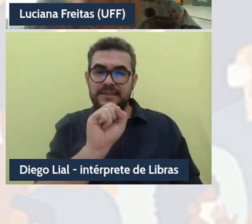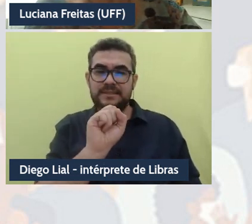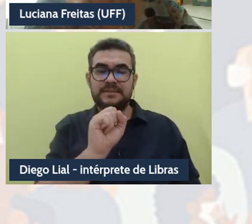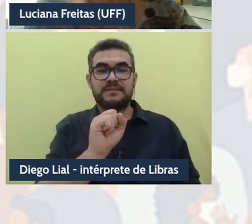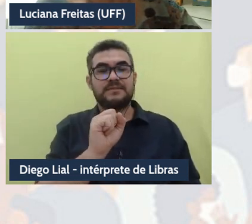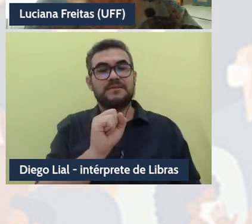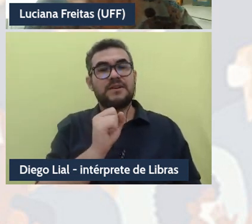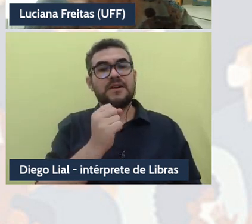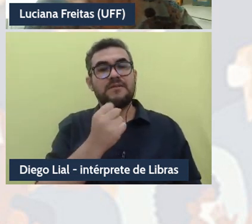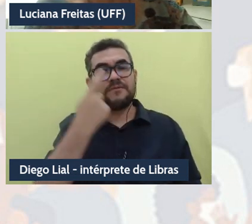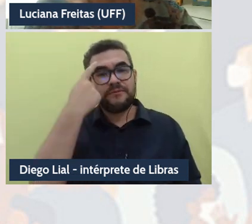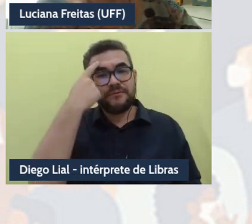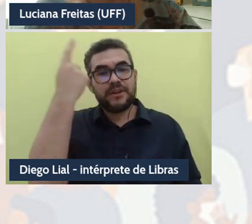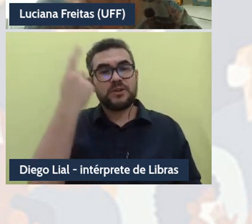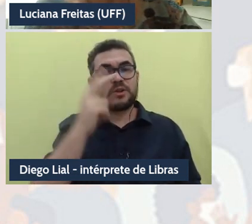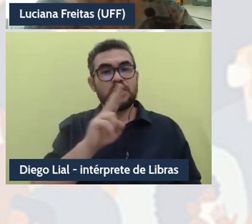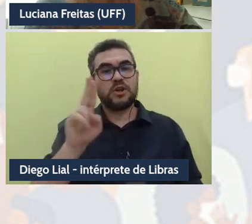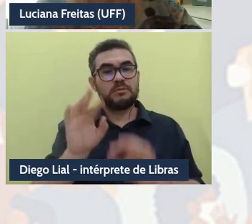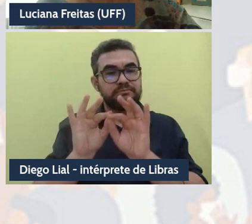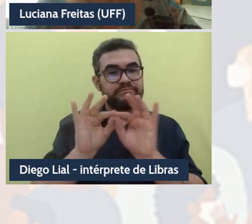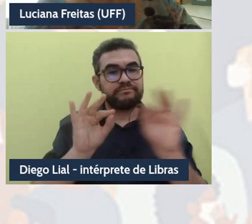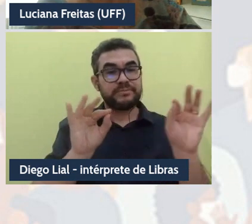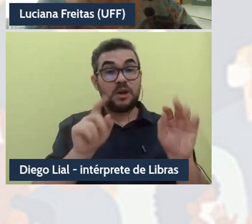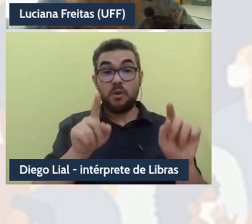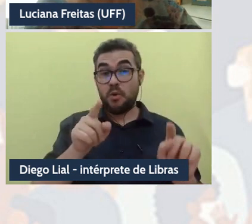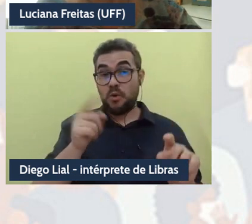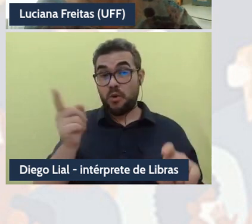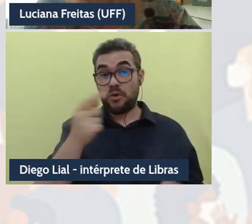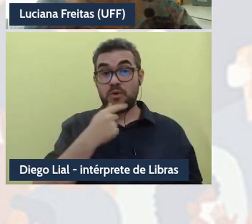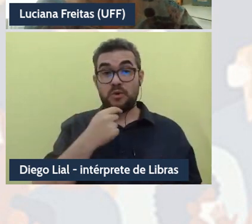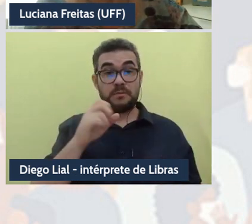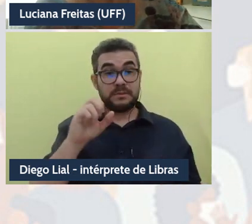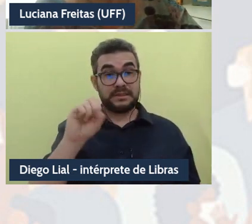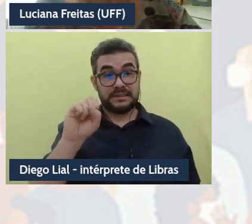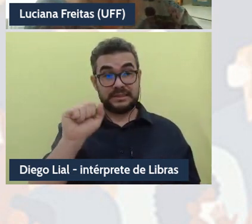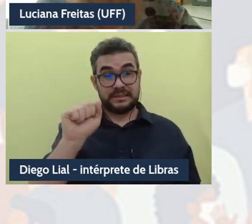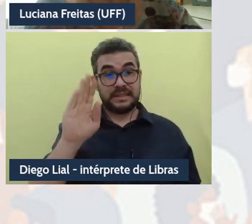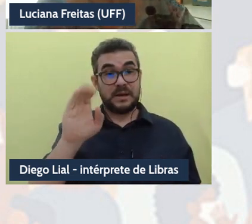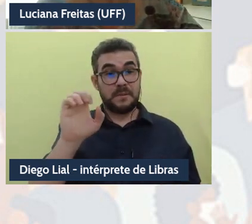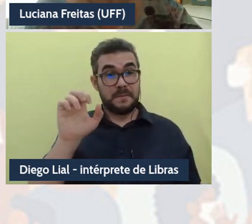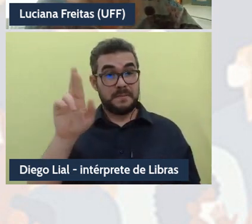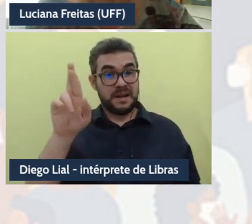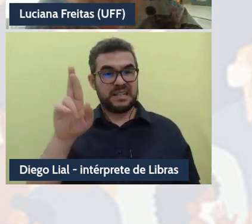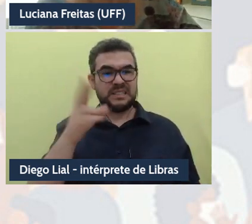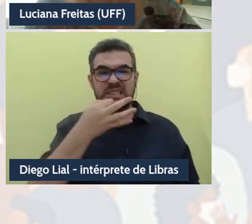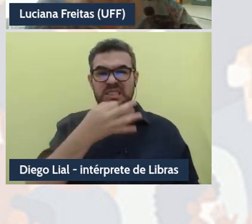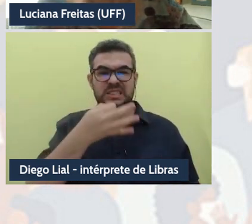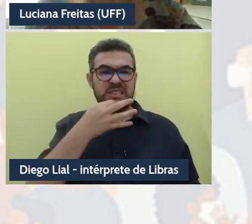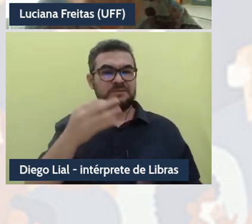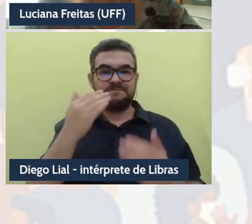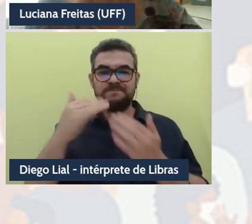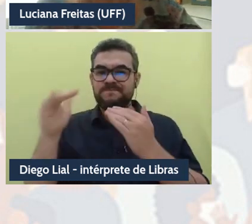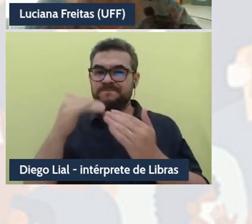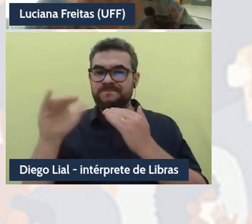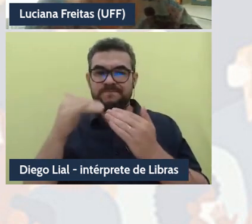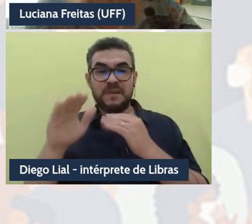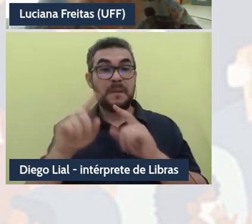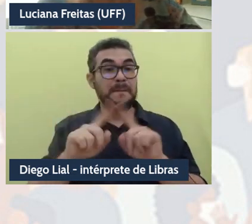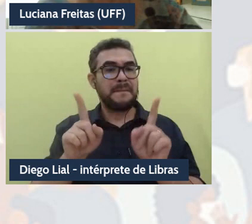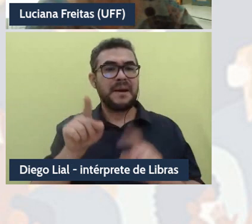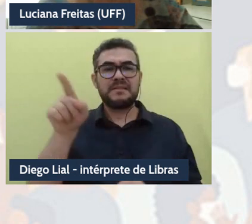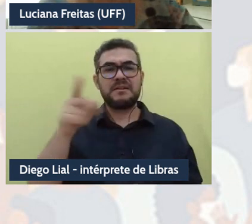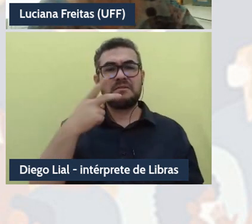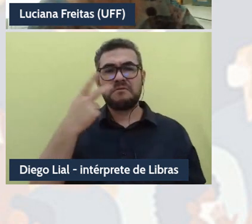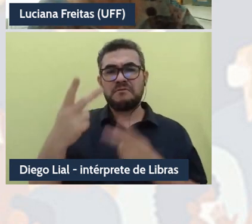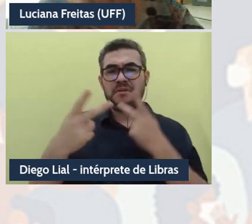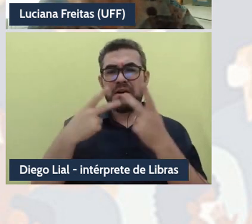O Sahlberg é muito crítico a ela, assim como o Freitas, mas essa designação movimento global pode parecer